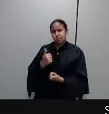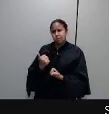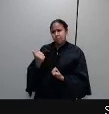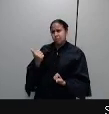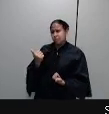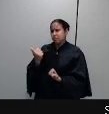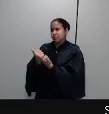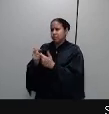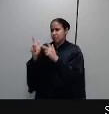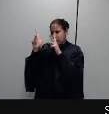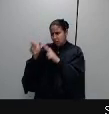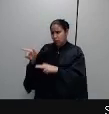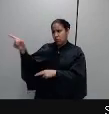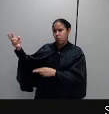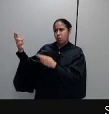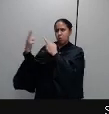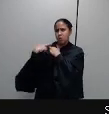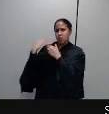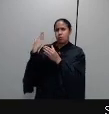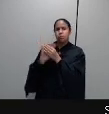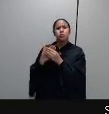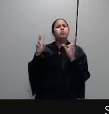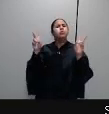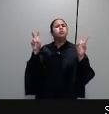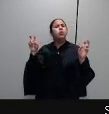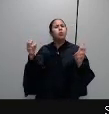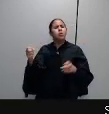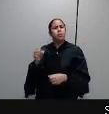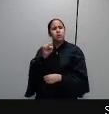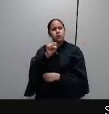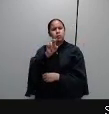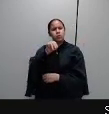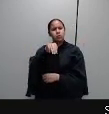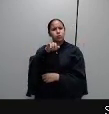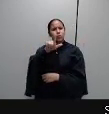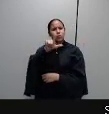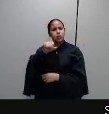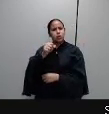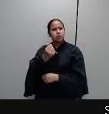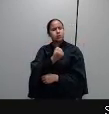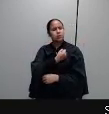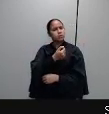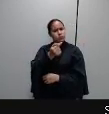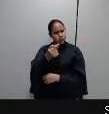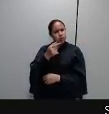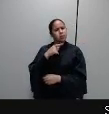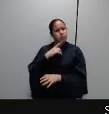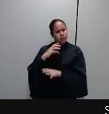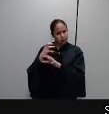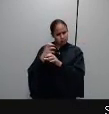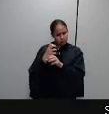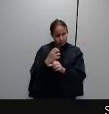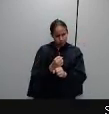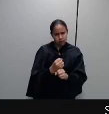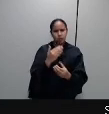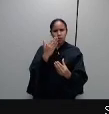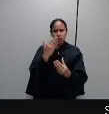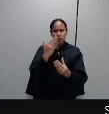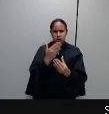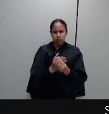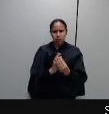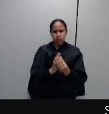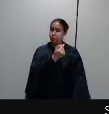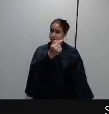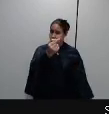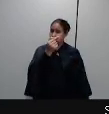súmula 7 avalia o efeito do tempo já passado talvez a divergência Inicial aqui e tenha